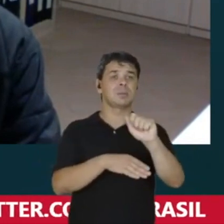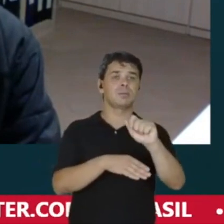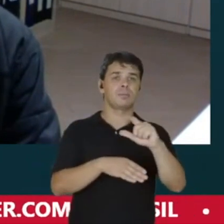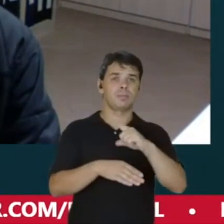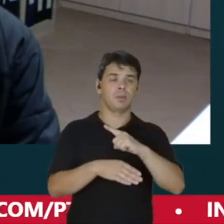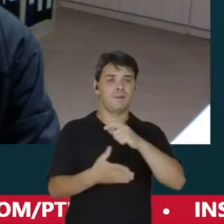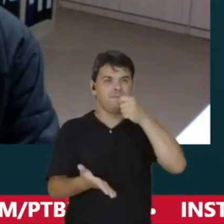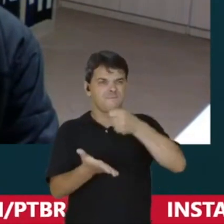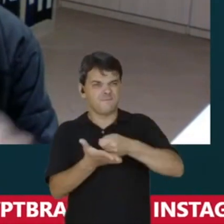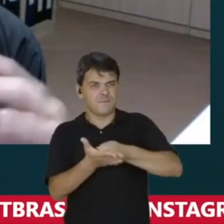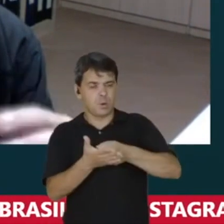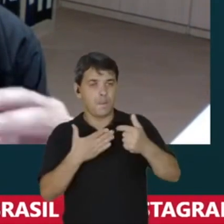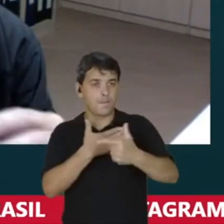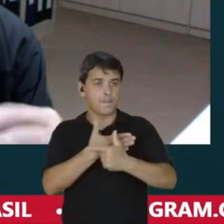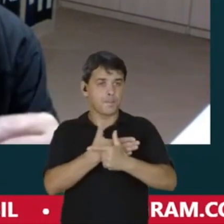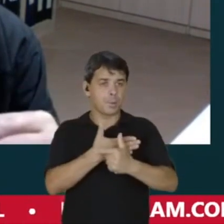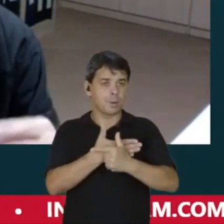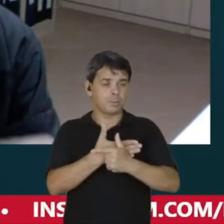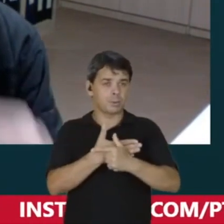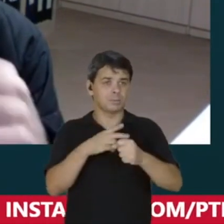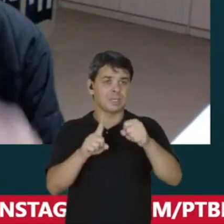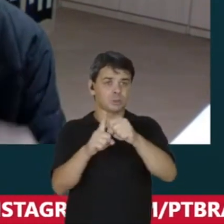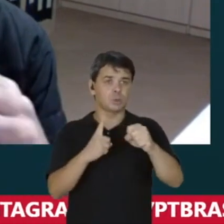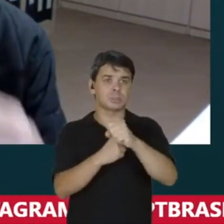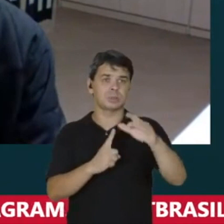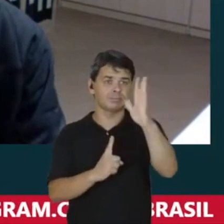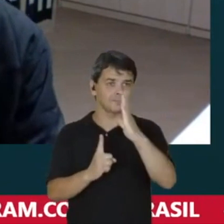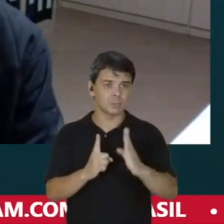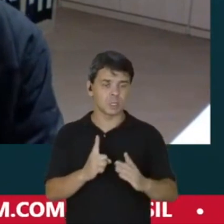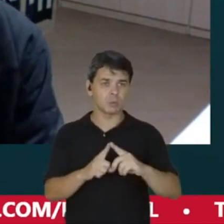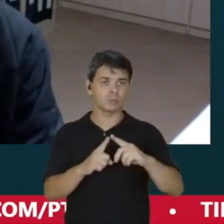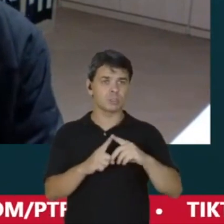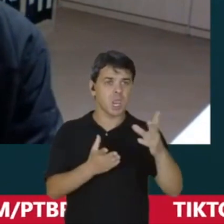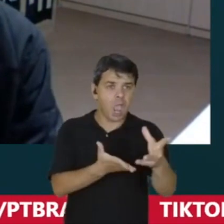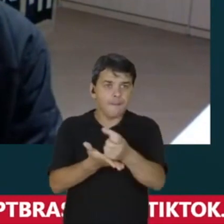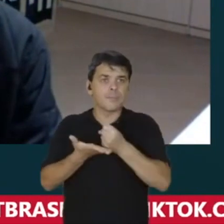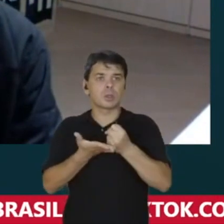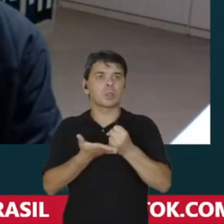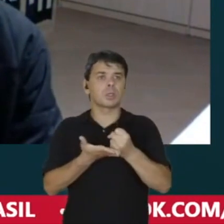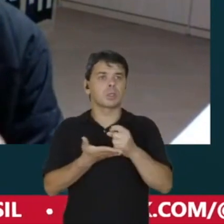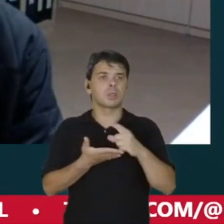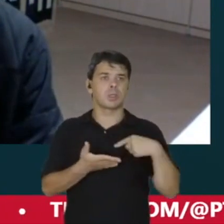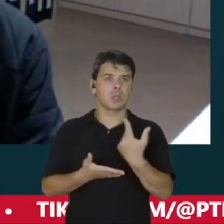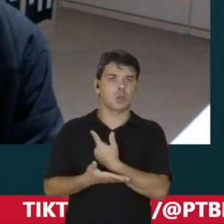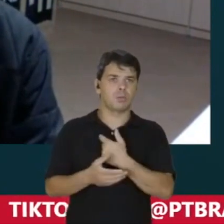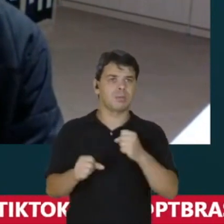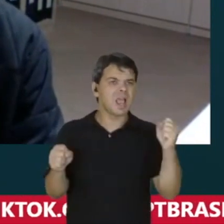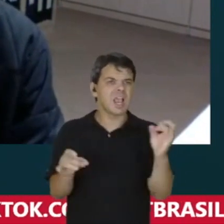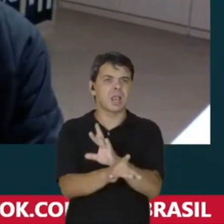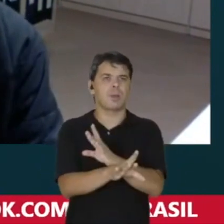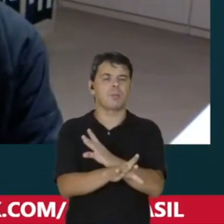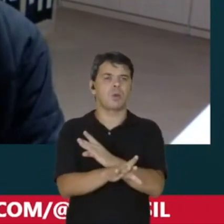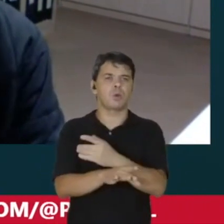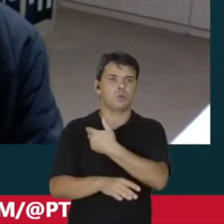cumpriram um papel perante a sociedade brasileira de resgatar alguma coisa que tinha sido destruída pelo governo